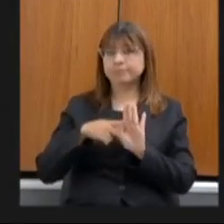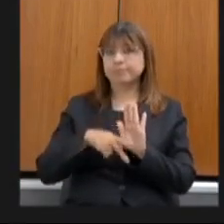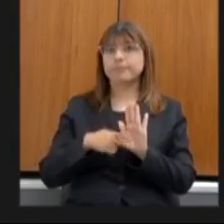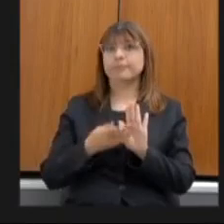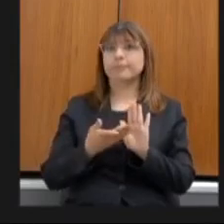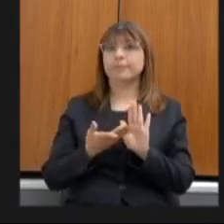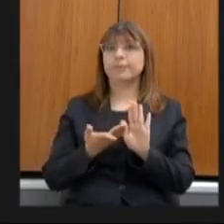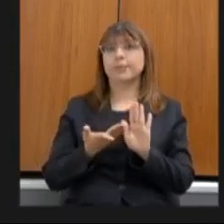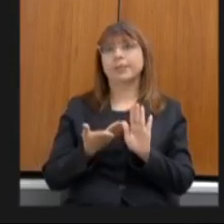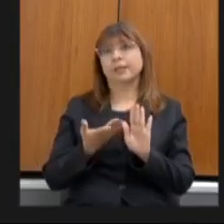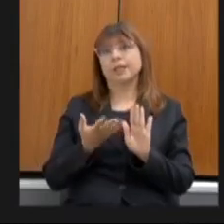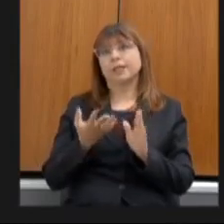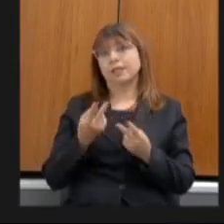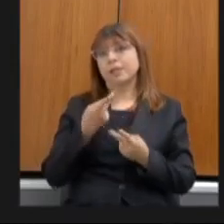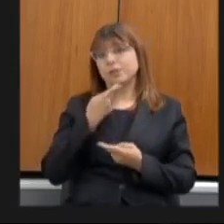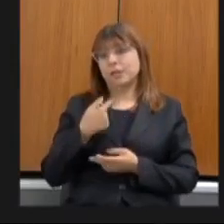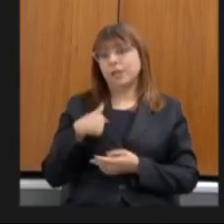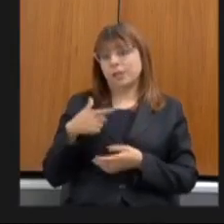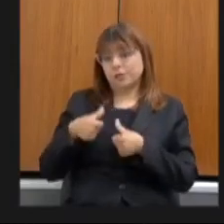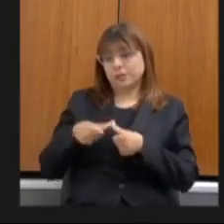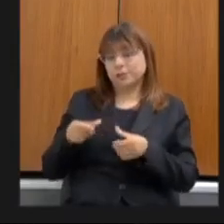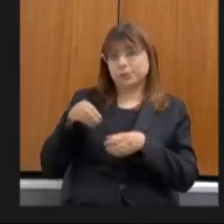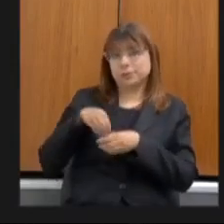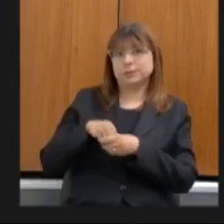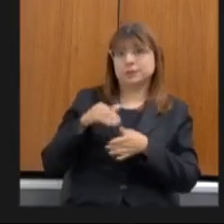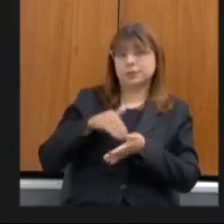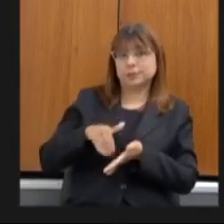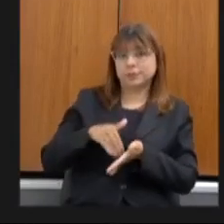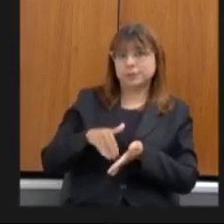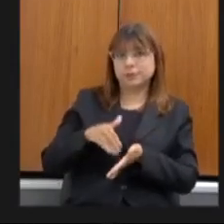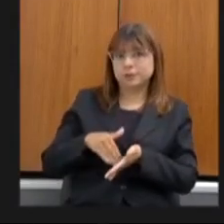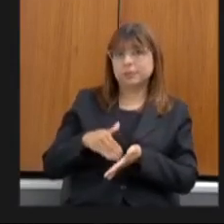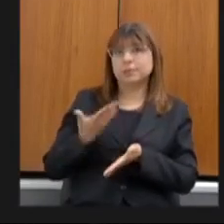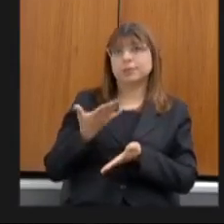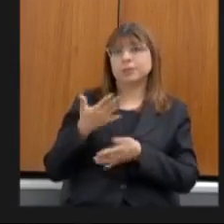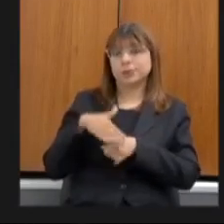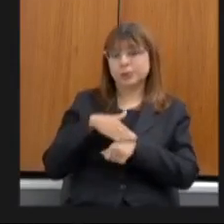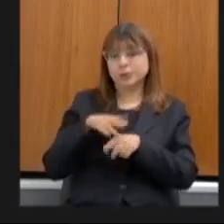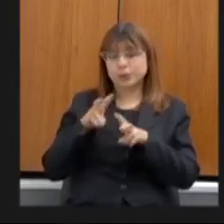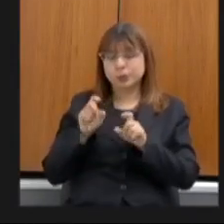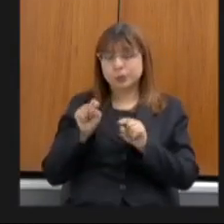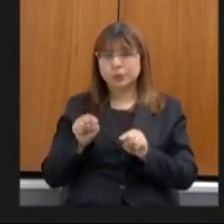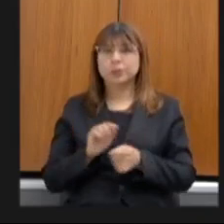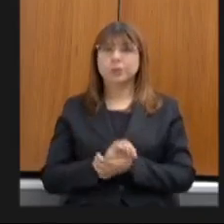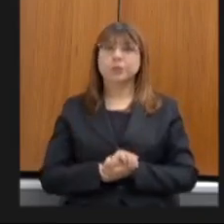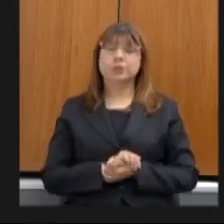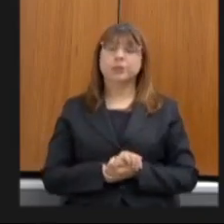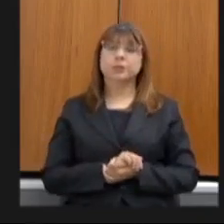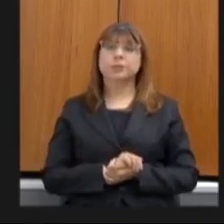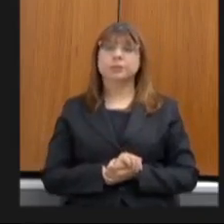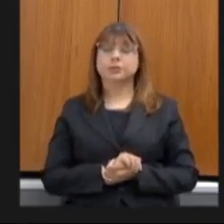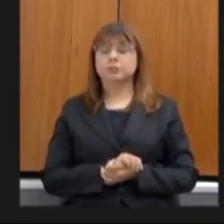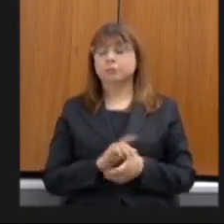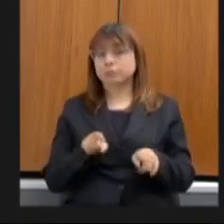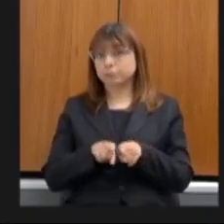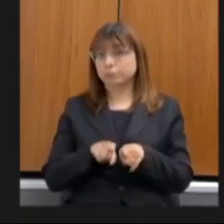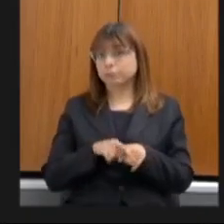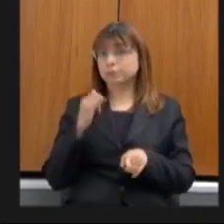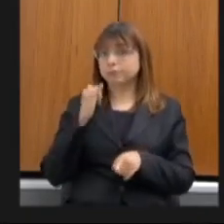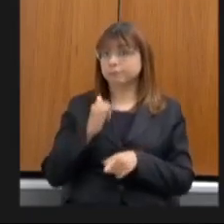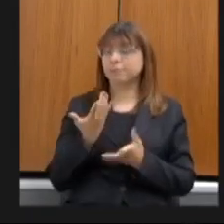como eu disse tô até aqui na secretaria tratando exatamente dessas estão e dizer da importância